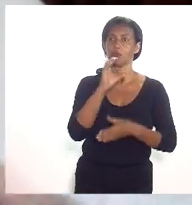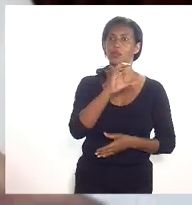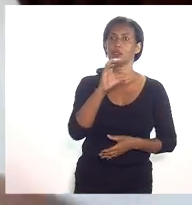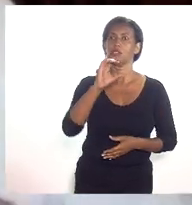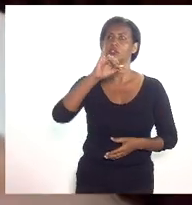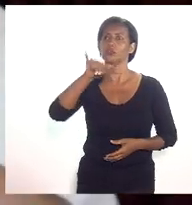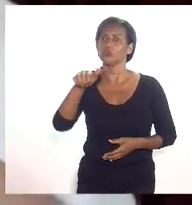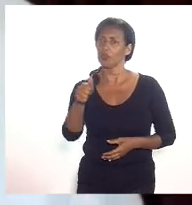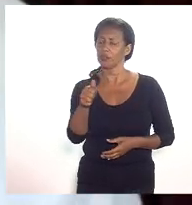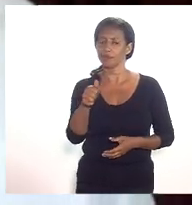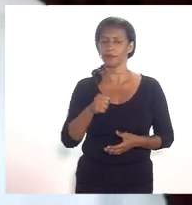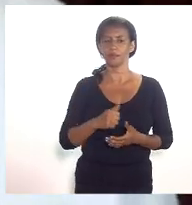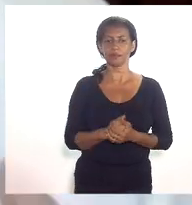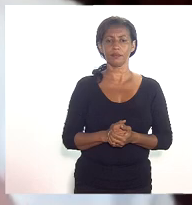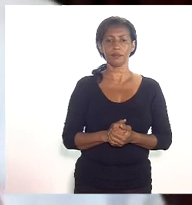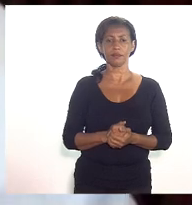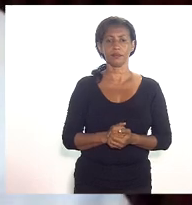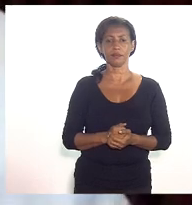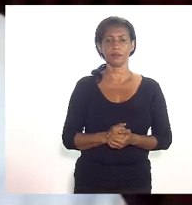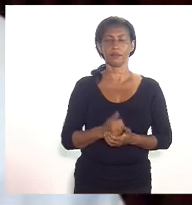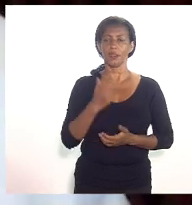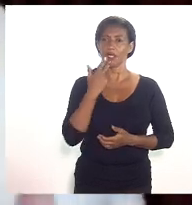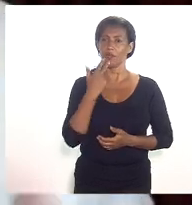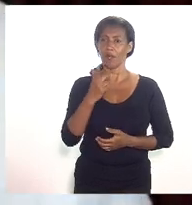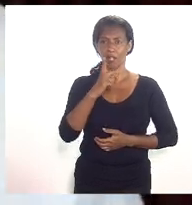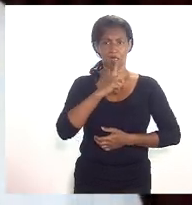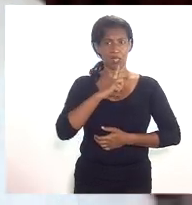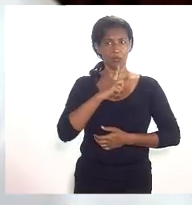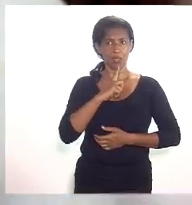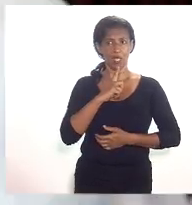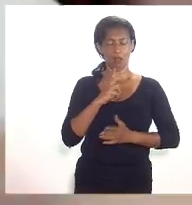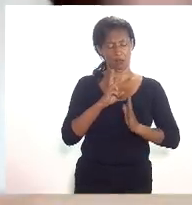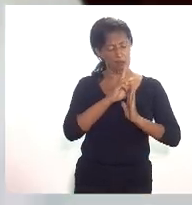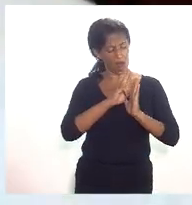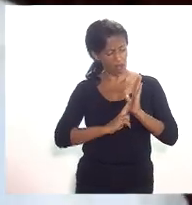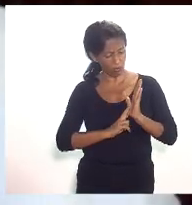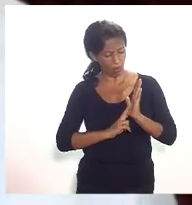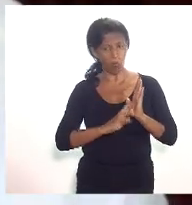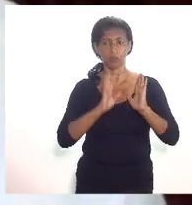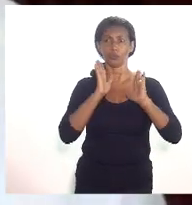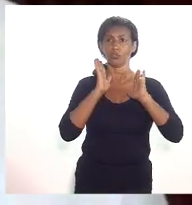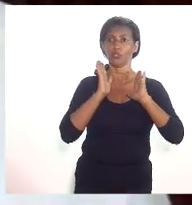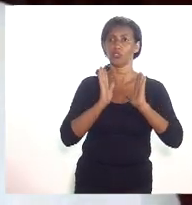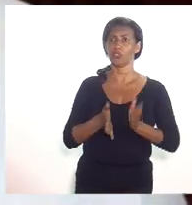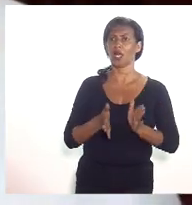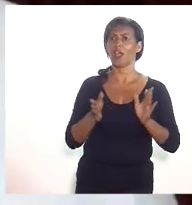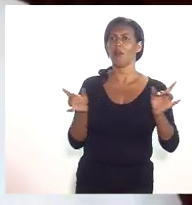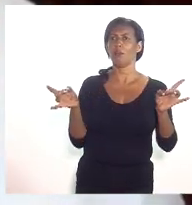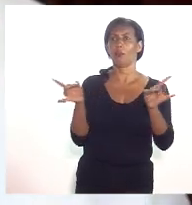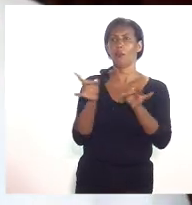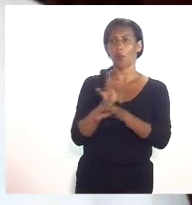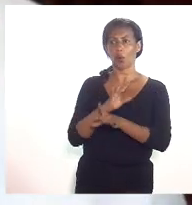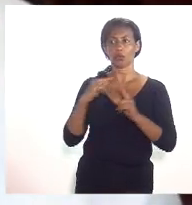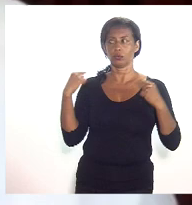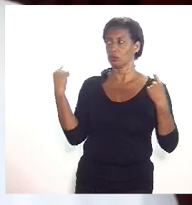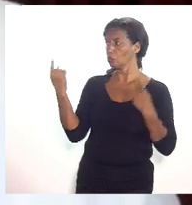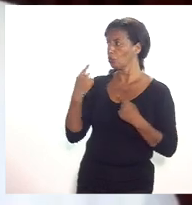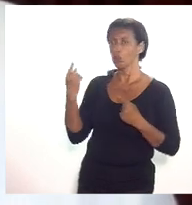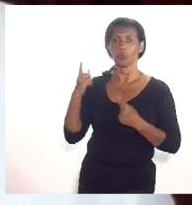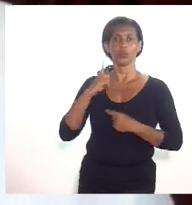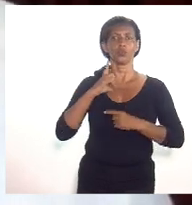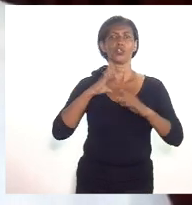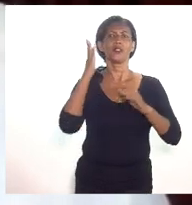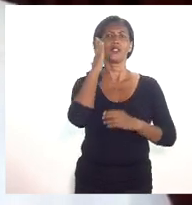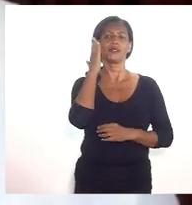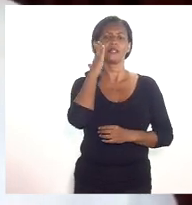seguinte: eu tenho relatórios, todos nós sabemos os nossos relatórios. Então, eu não poderei participar